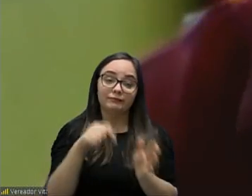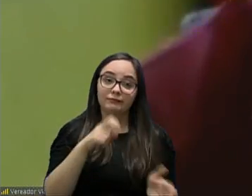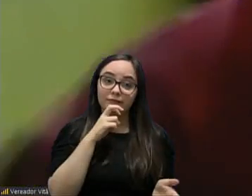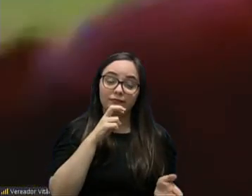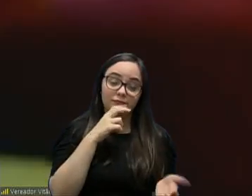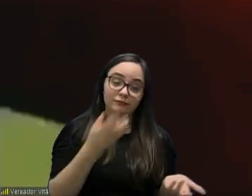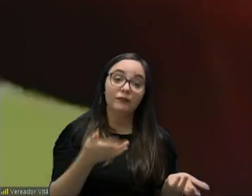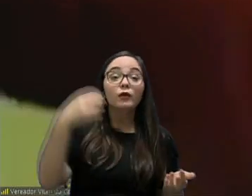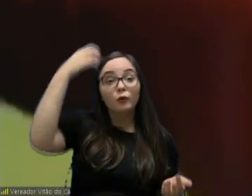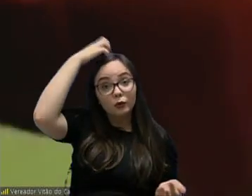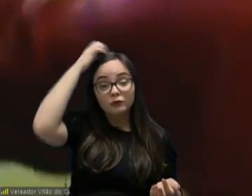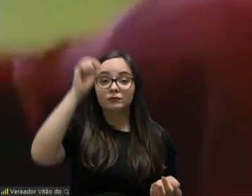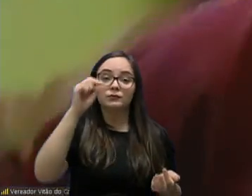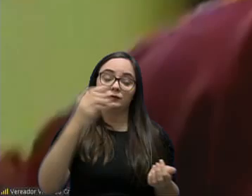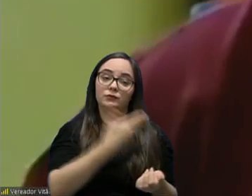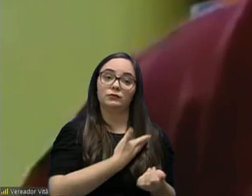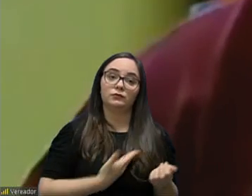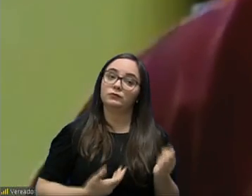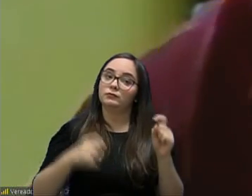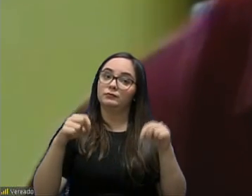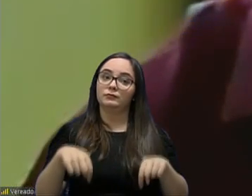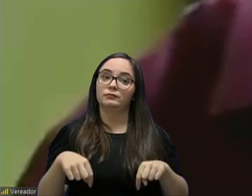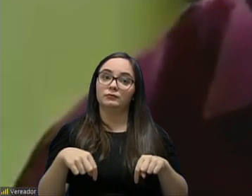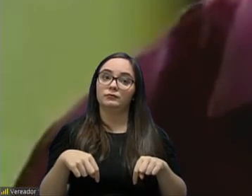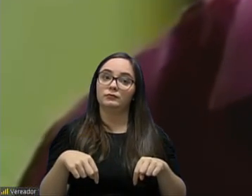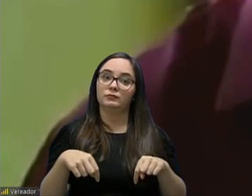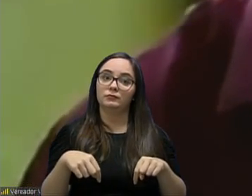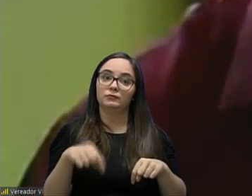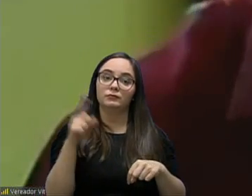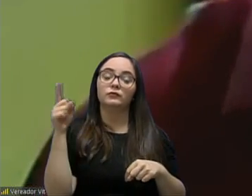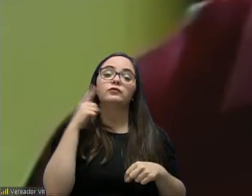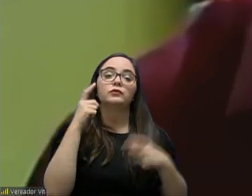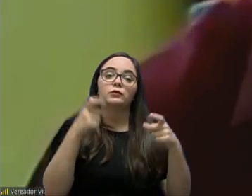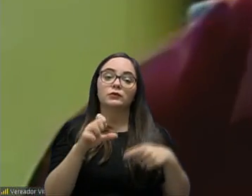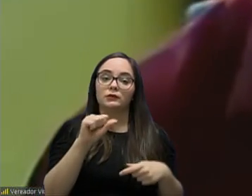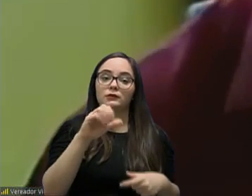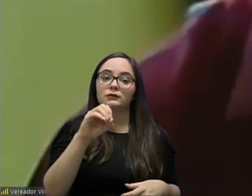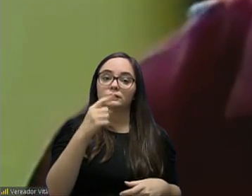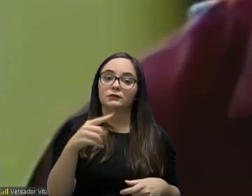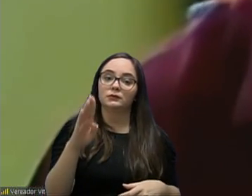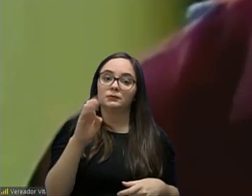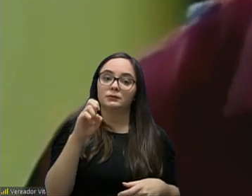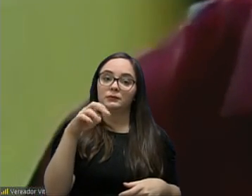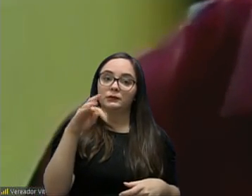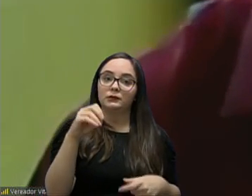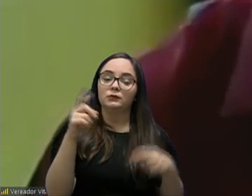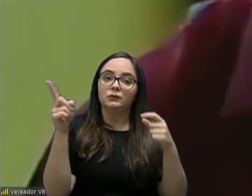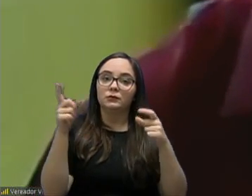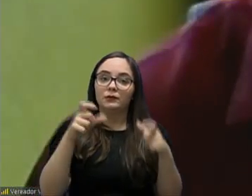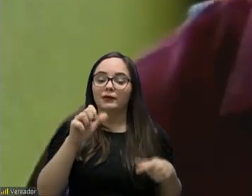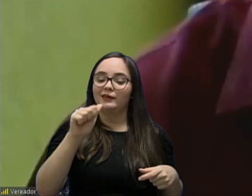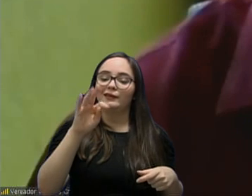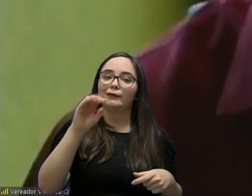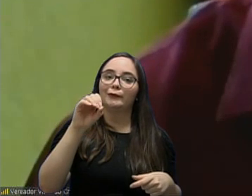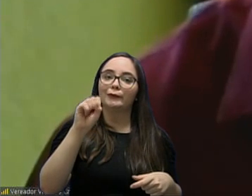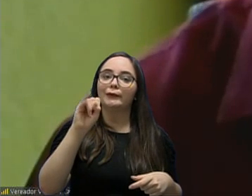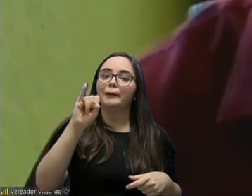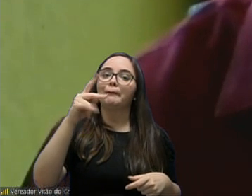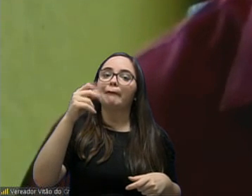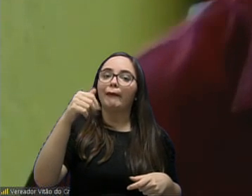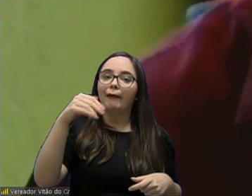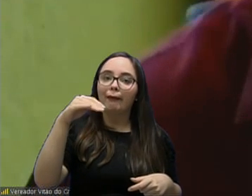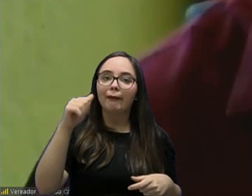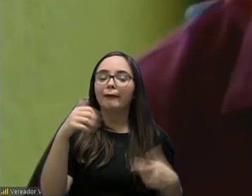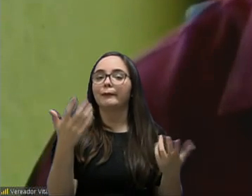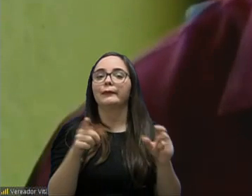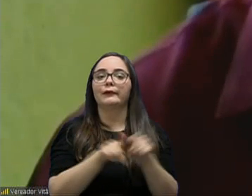a culpa vem do governo aqui. Você pega o Parque São Bento, Carandá, Alto de Ipanema, Aparecidinha, quem é trabalhador,